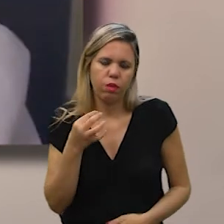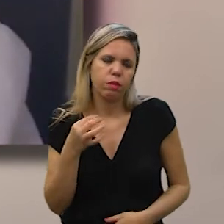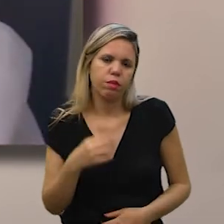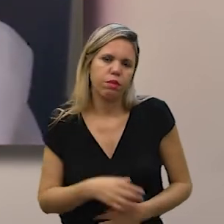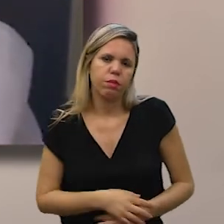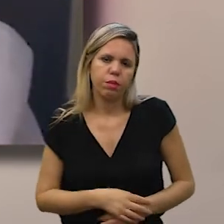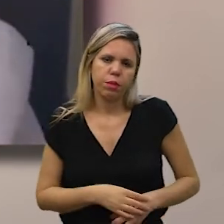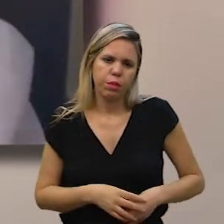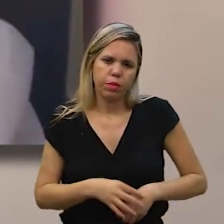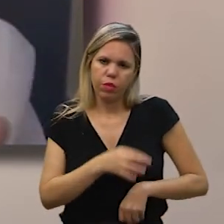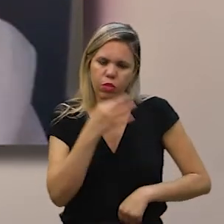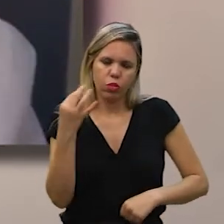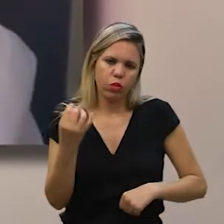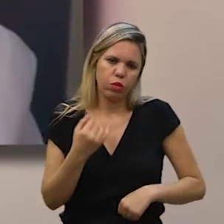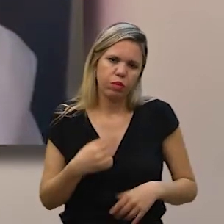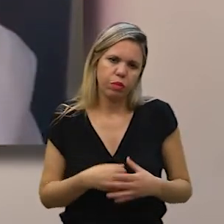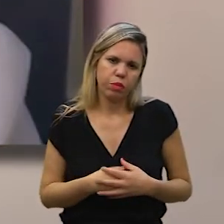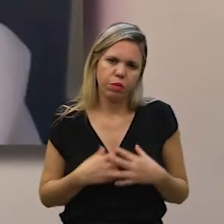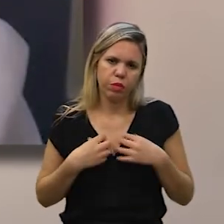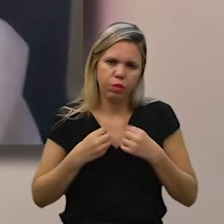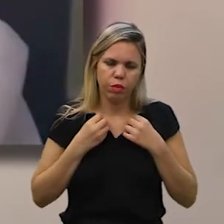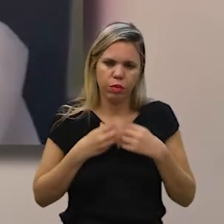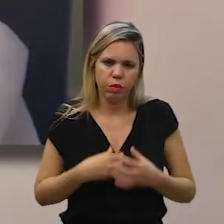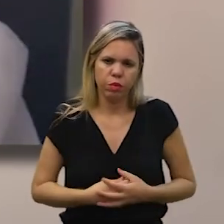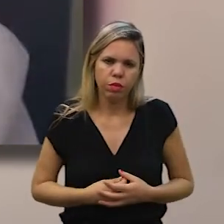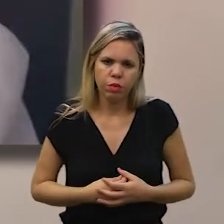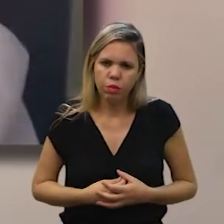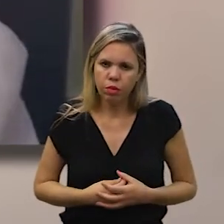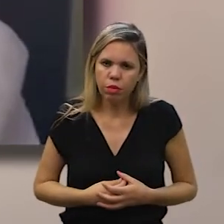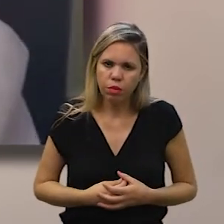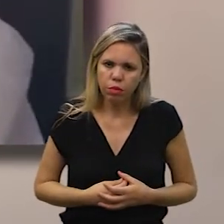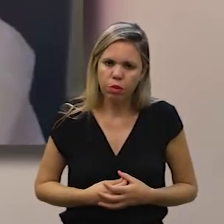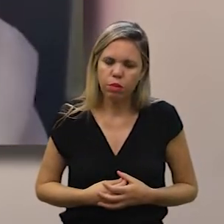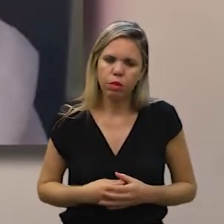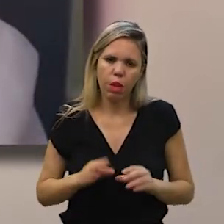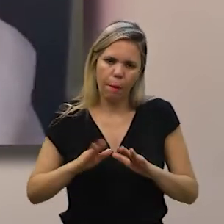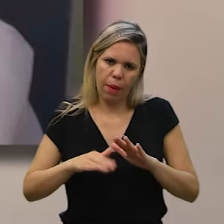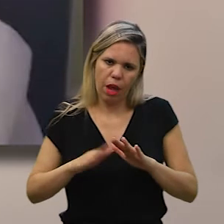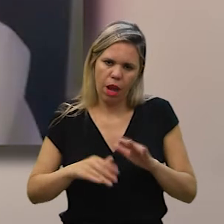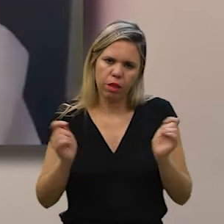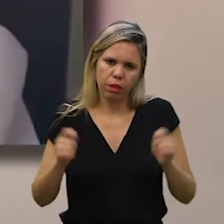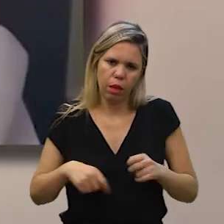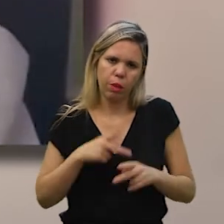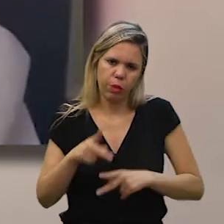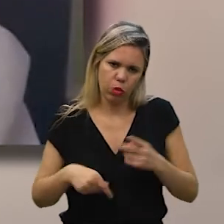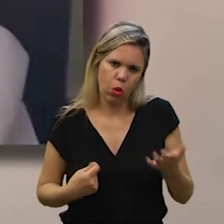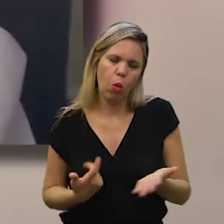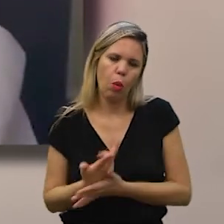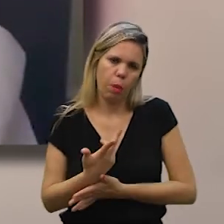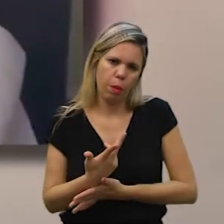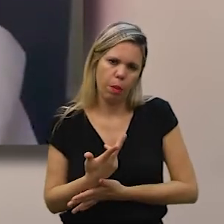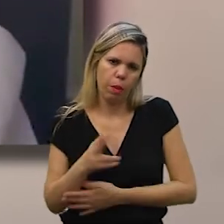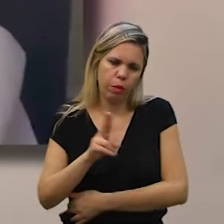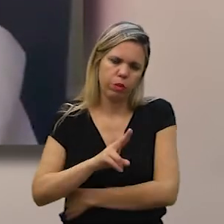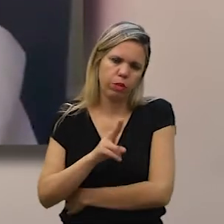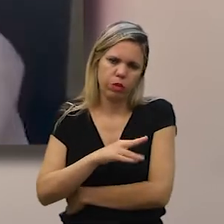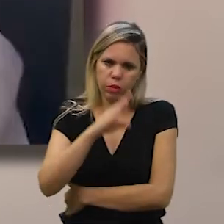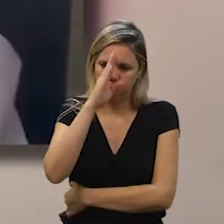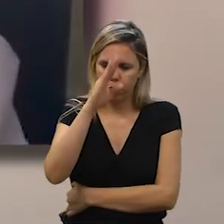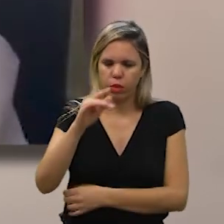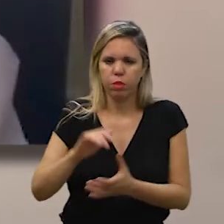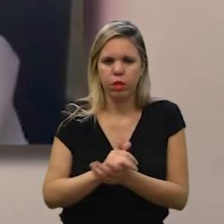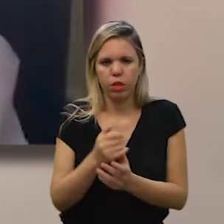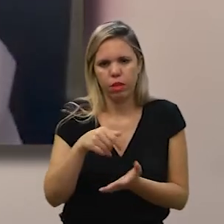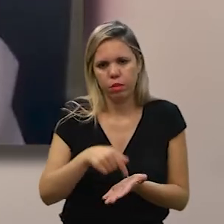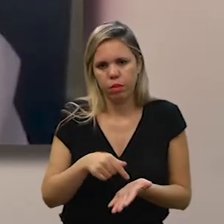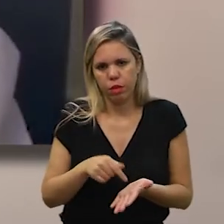hidratantes excelentes, que custam pouquinho, que dá para as pessoas comprarem e usar principalmente